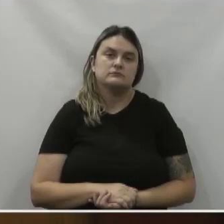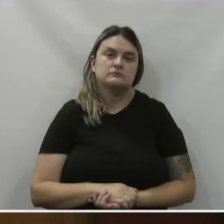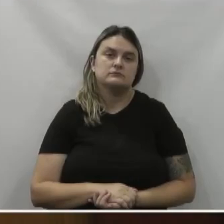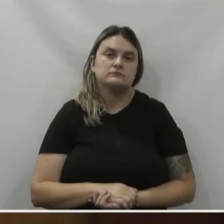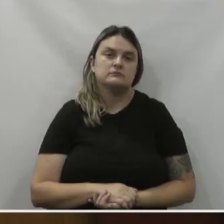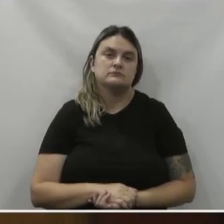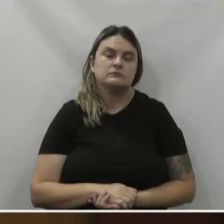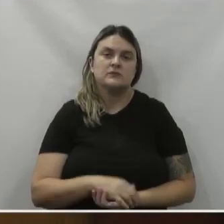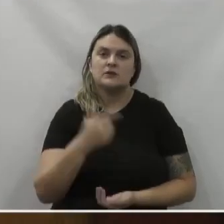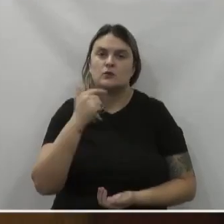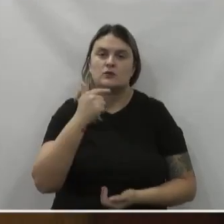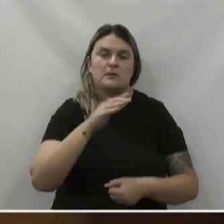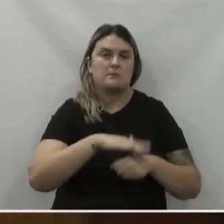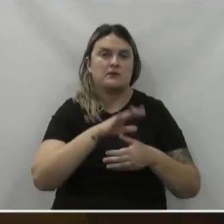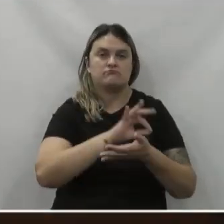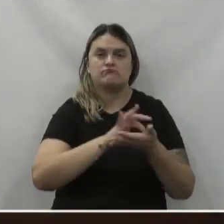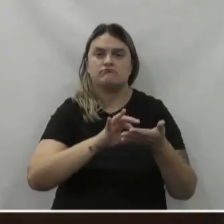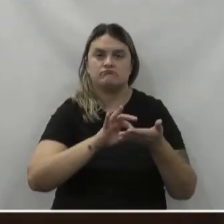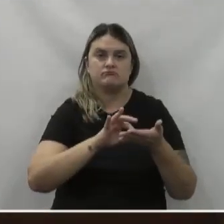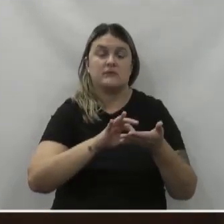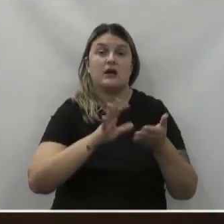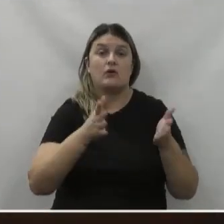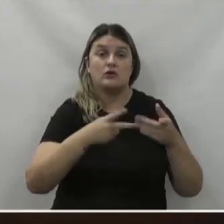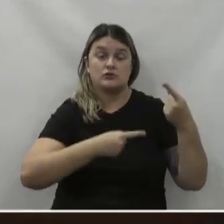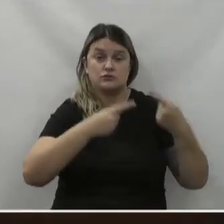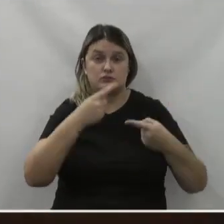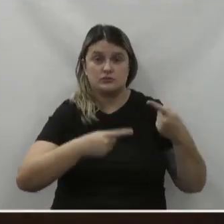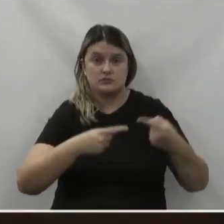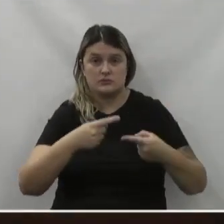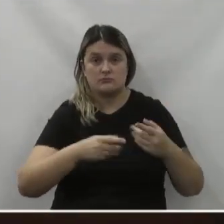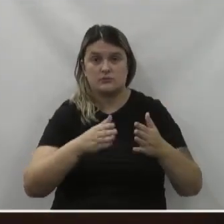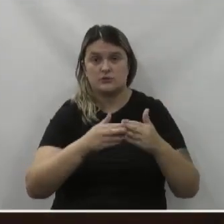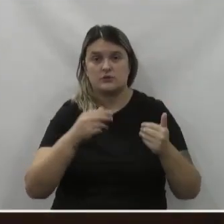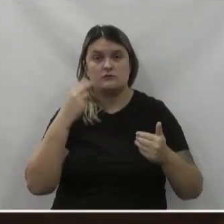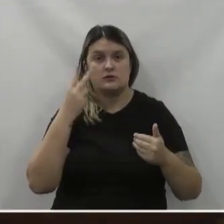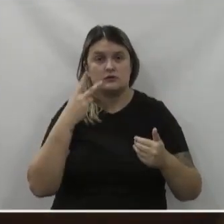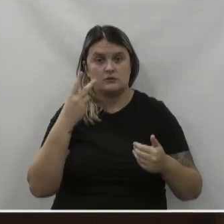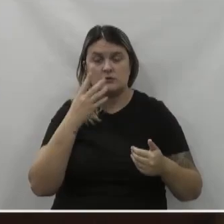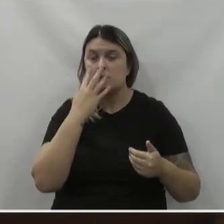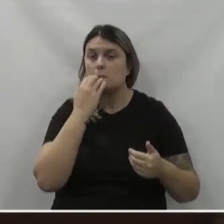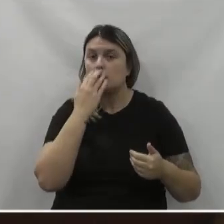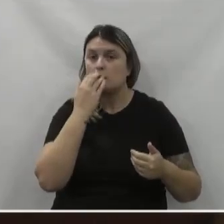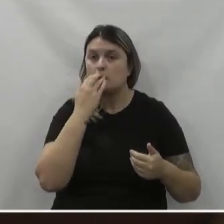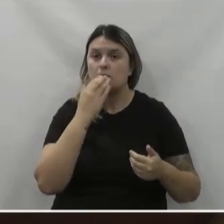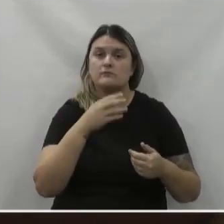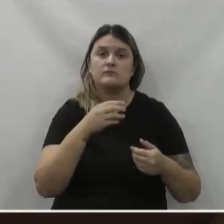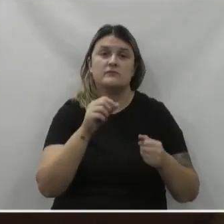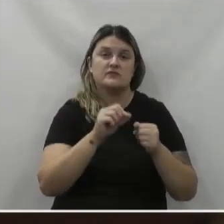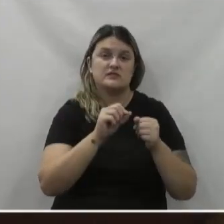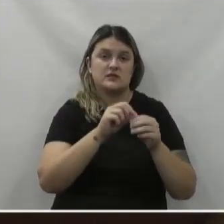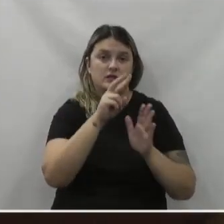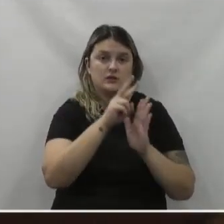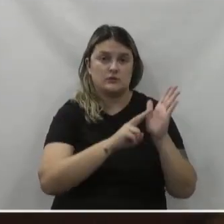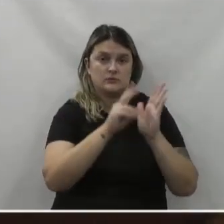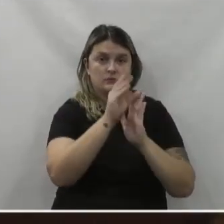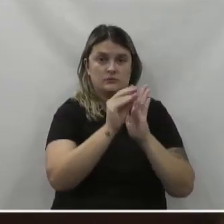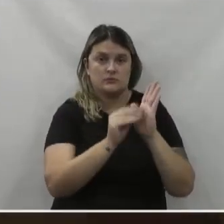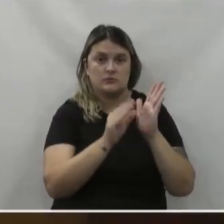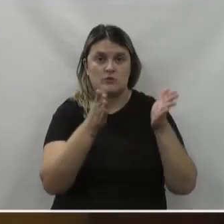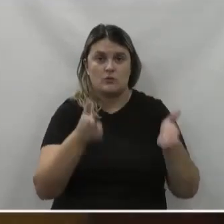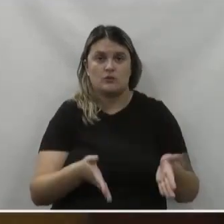Não havendo mais inscrições para a tribuna, passamos imediatamente à ordem do dia. Solicito ao vereador Marcos Borracha Caus que faça a leitura dos itens da ordem do